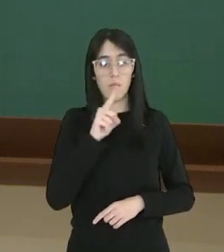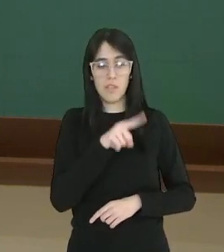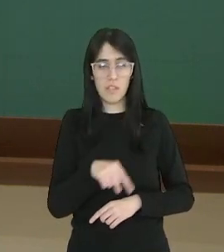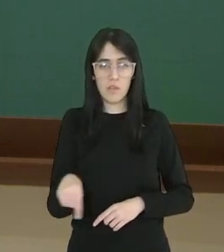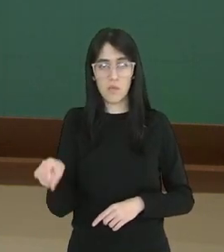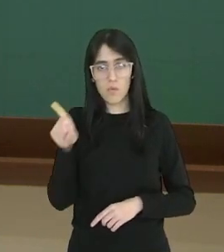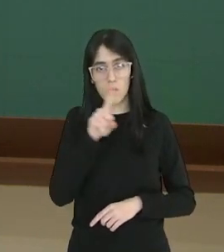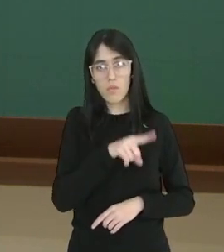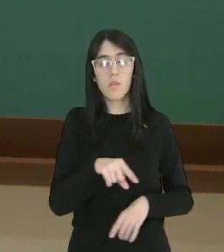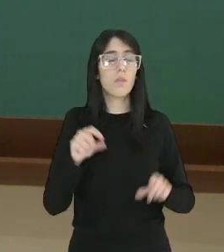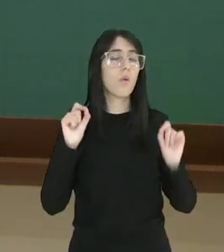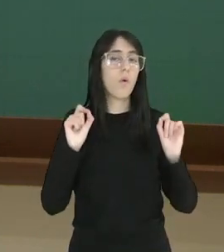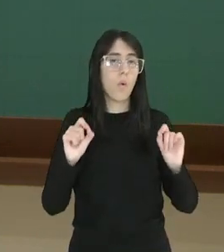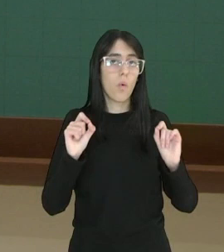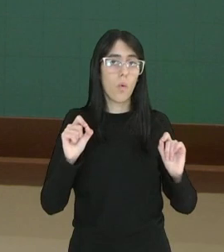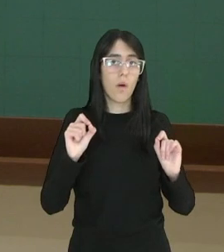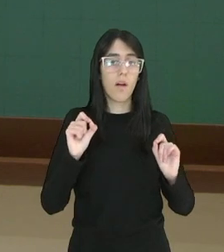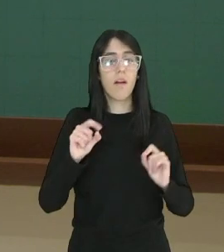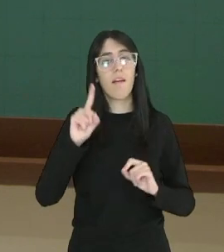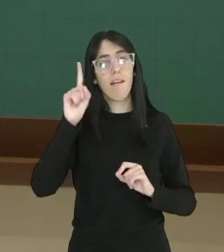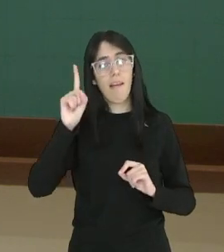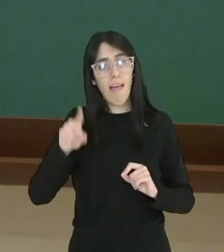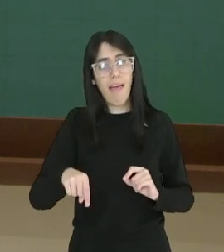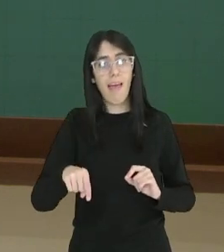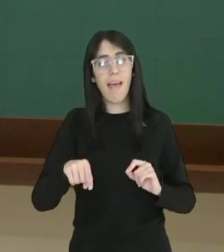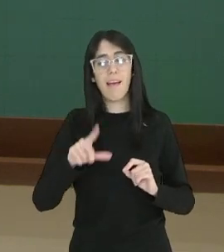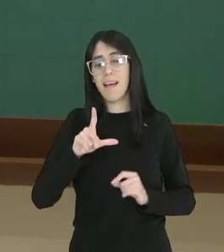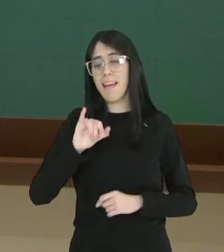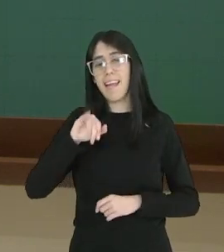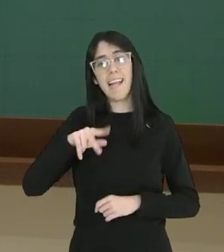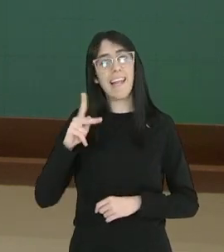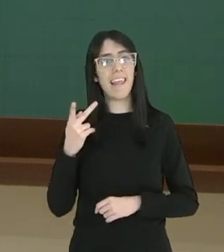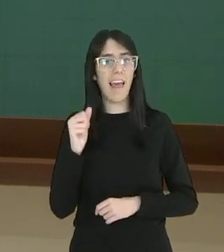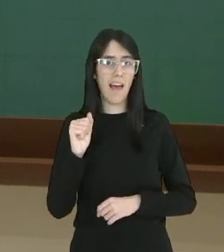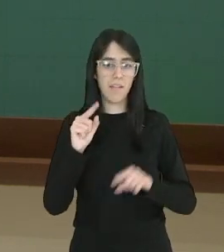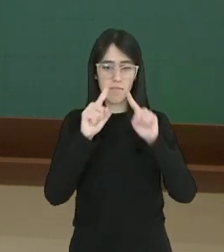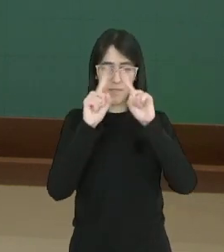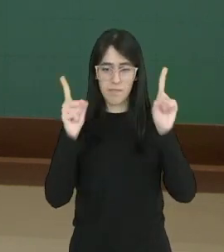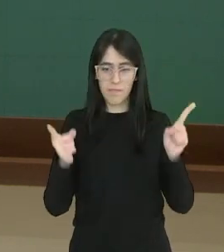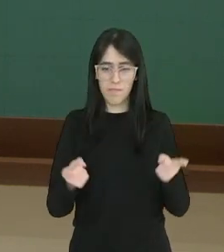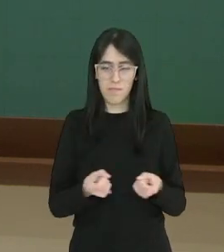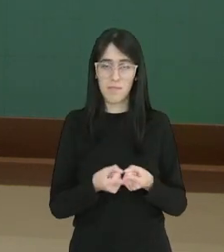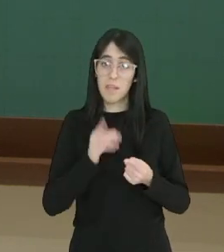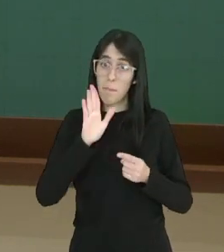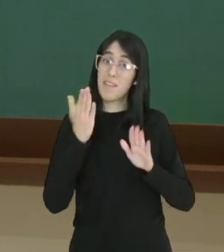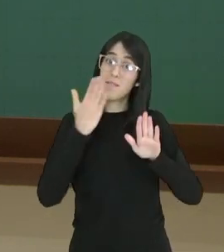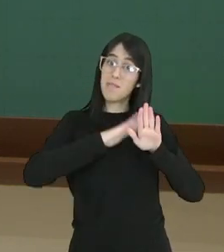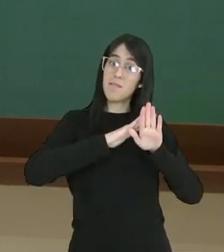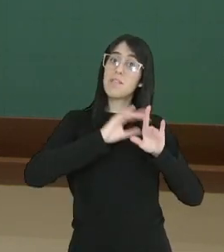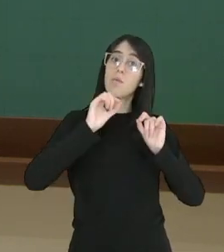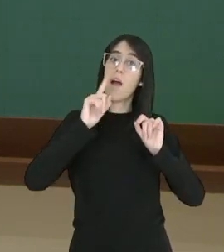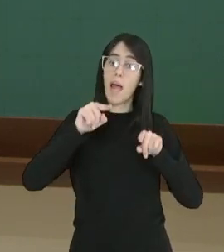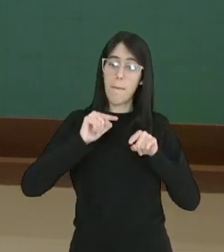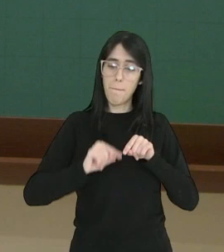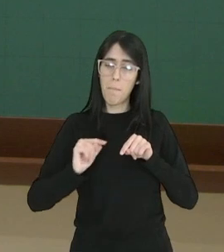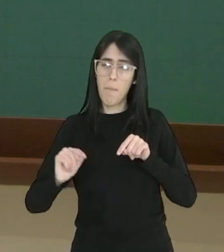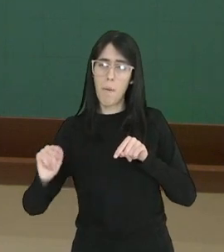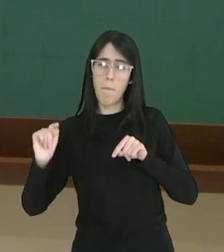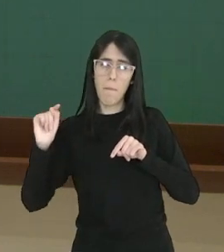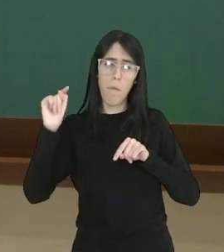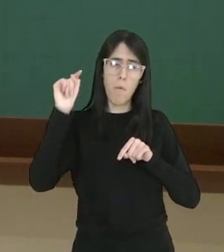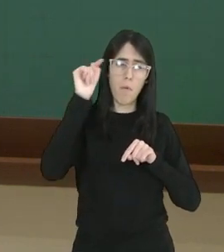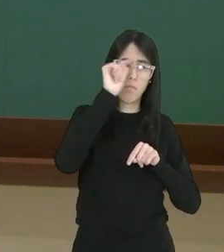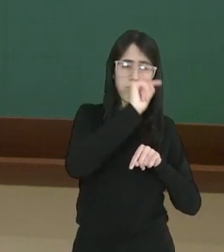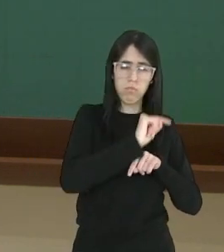circunferência, ela é uma linha formada pelos pontos que estão a uma mesma distância de um